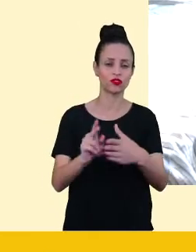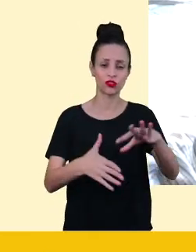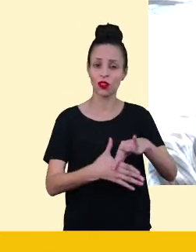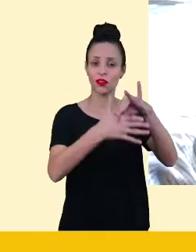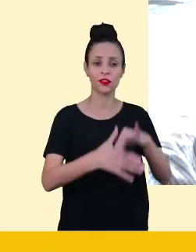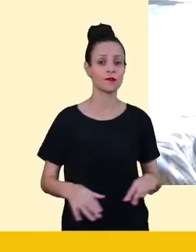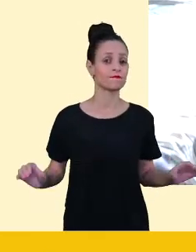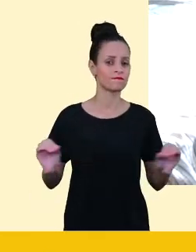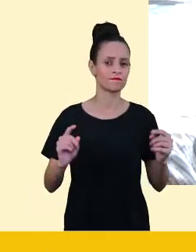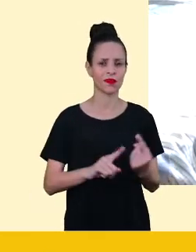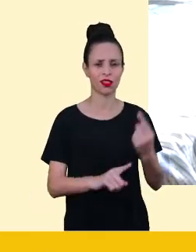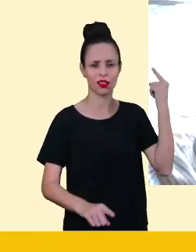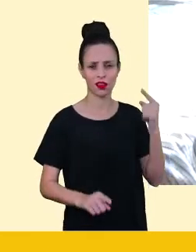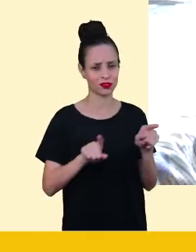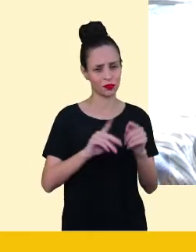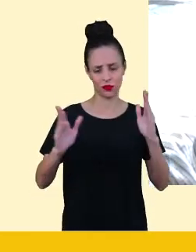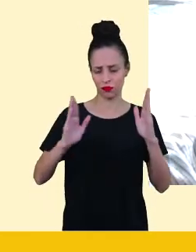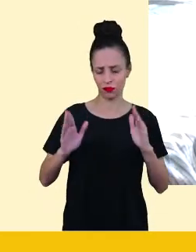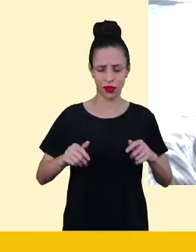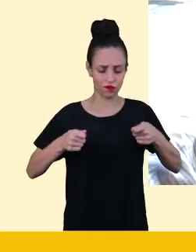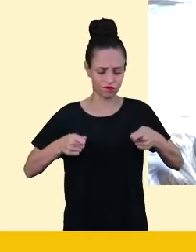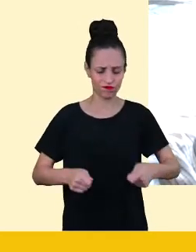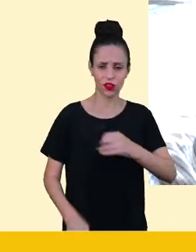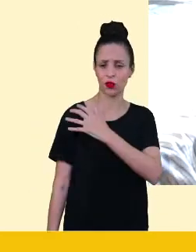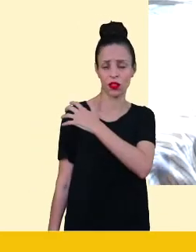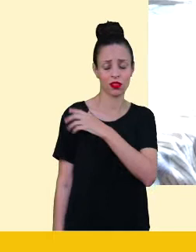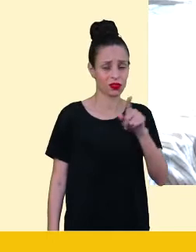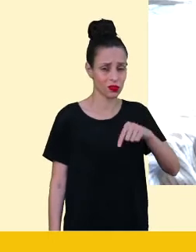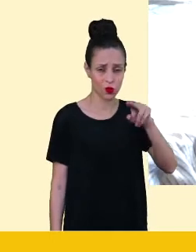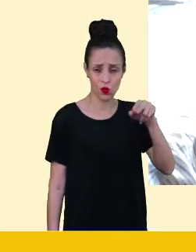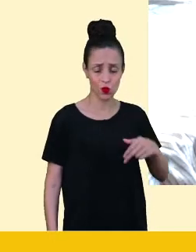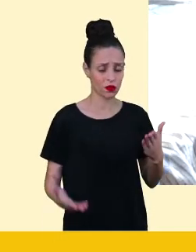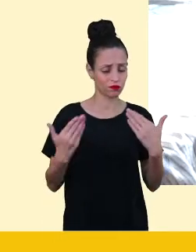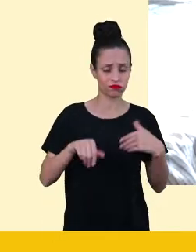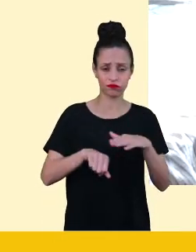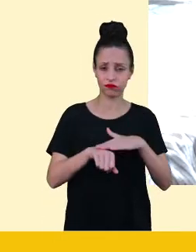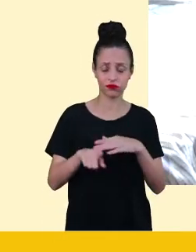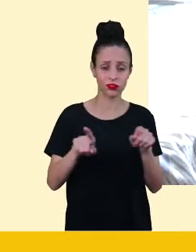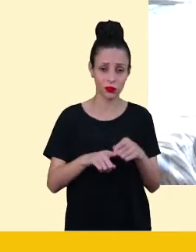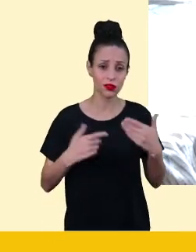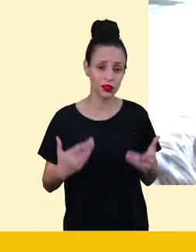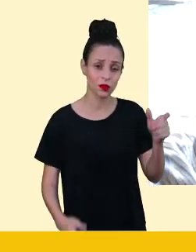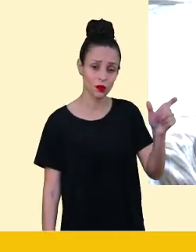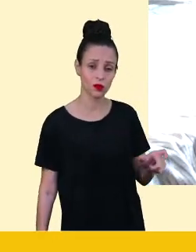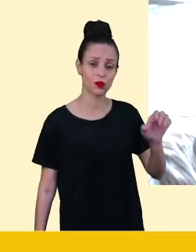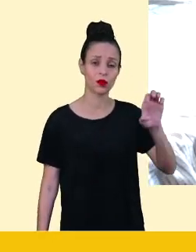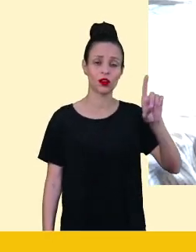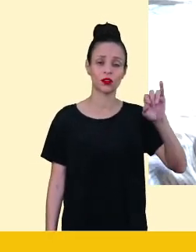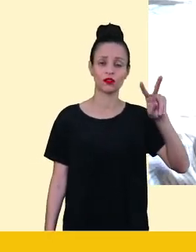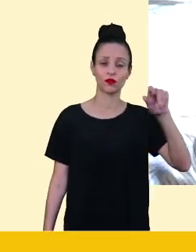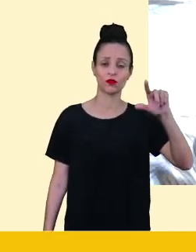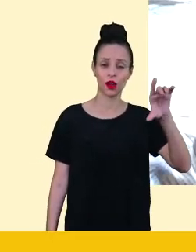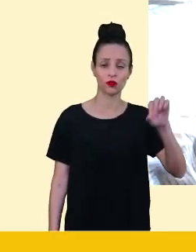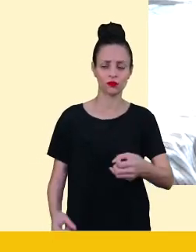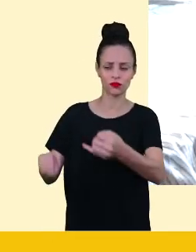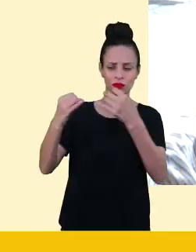lideranças, muito menos na ditadura militar, assim. Então, igual o Edivaldo falou, assim, que a